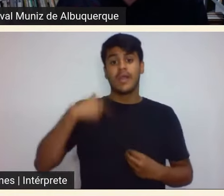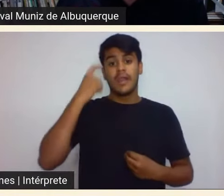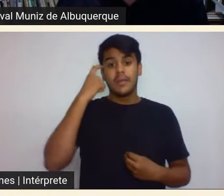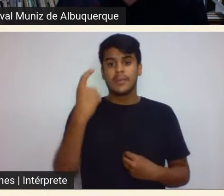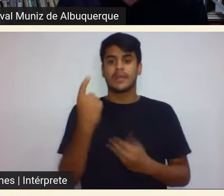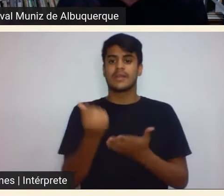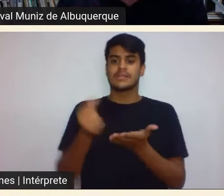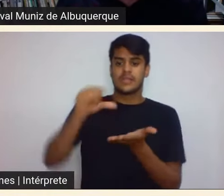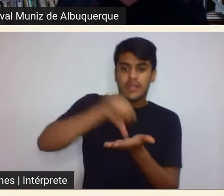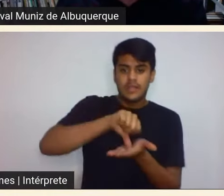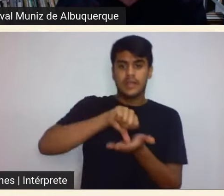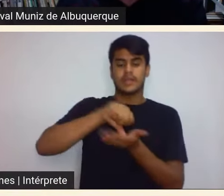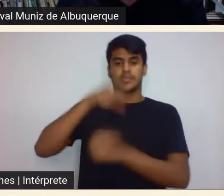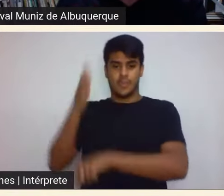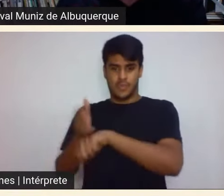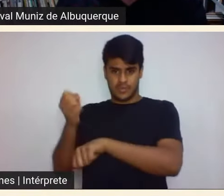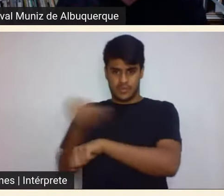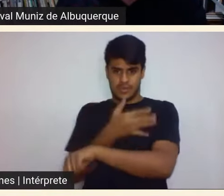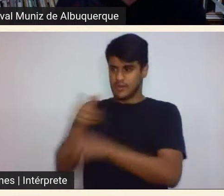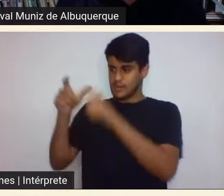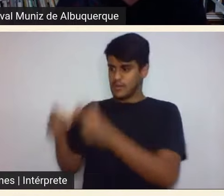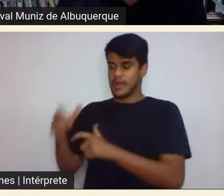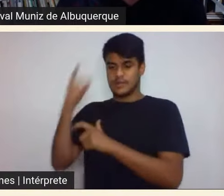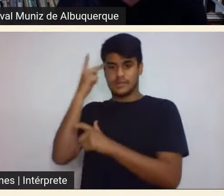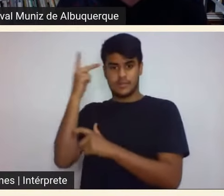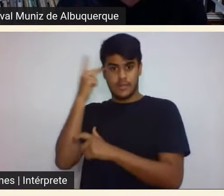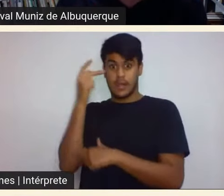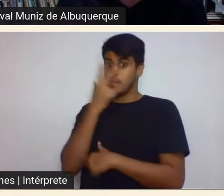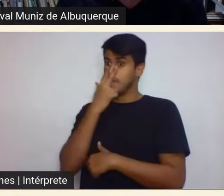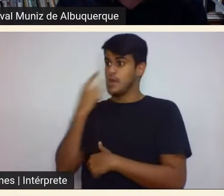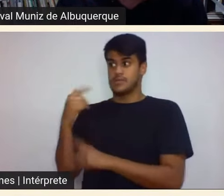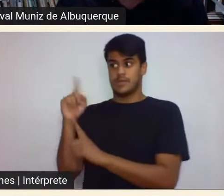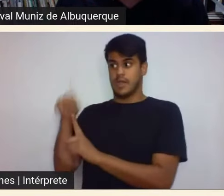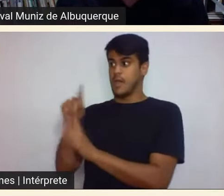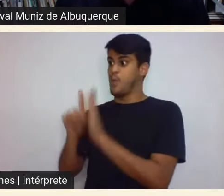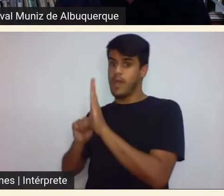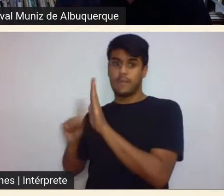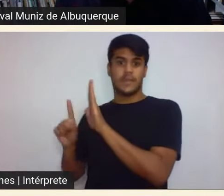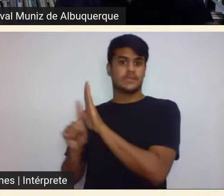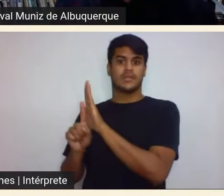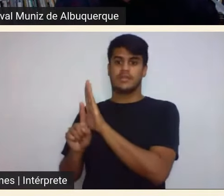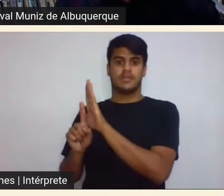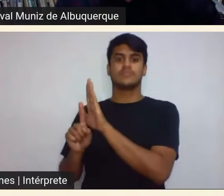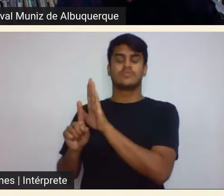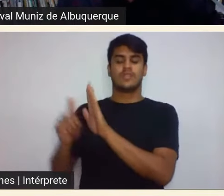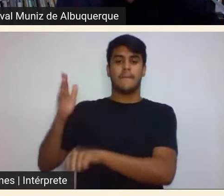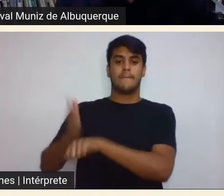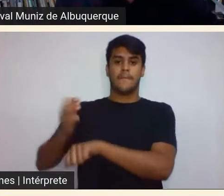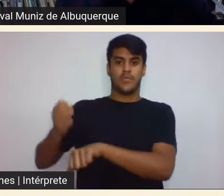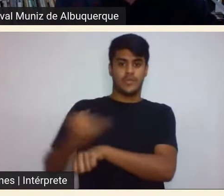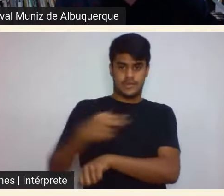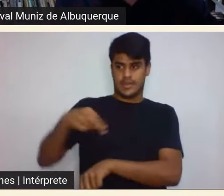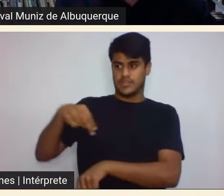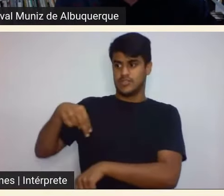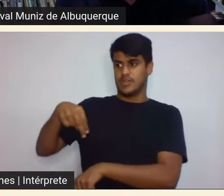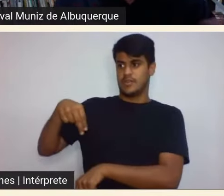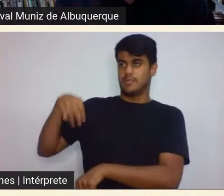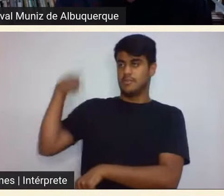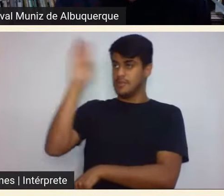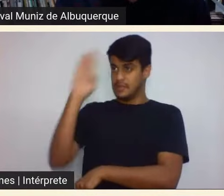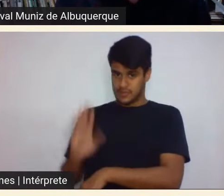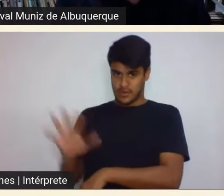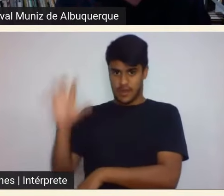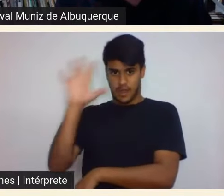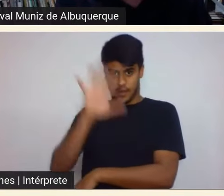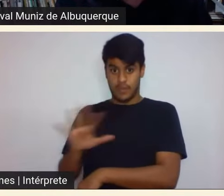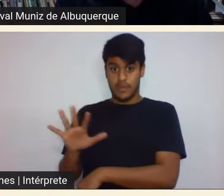do moderno em São Paulo, São Paulo como representante da modernidade nacional, né, e a periferia, né, que é também